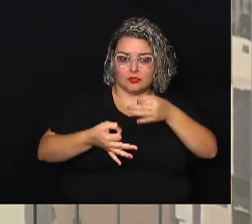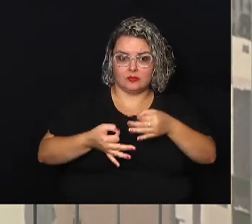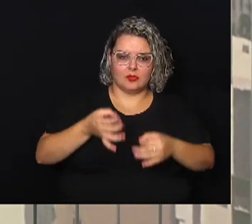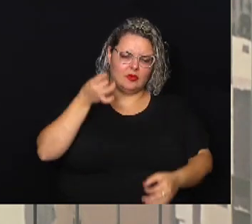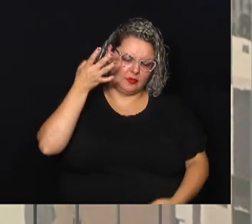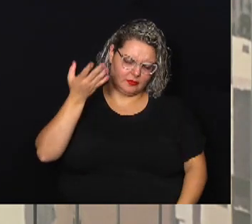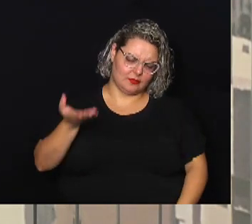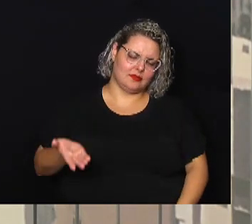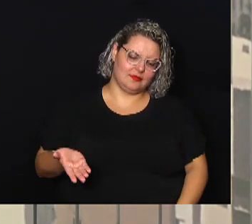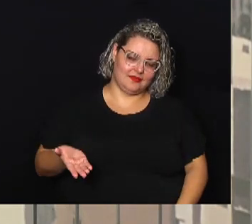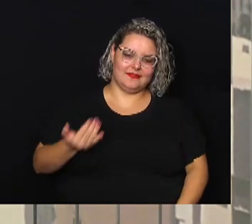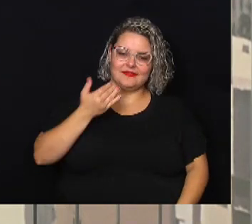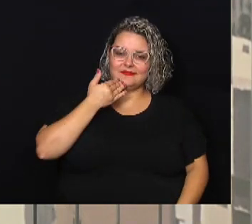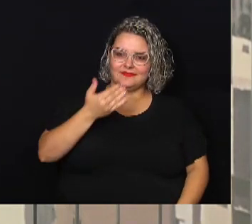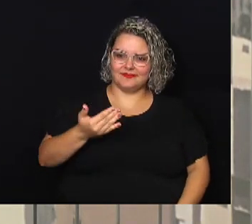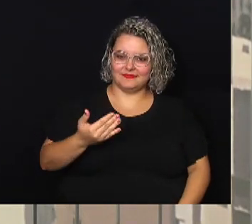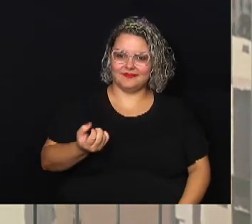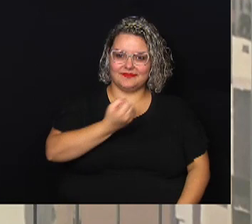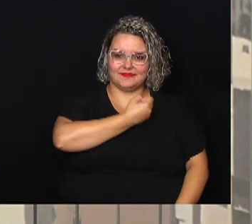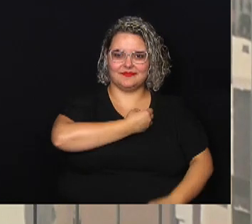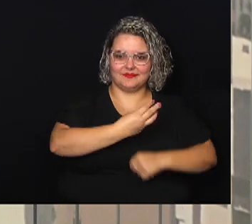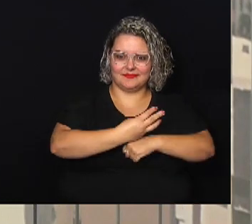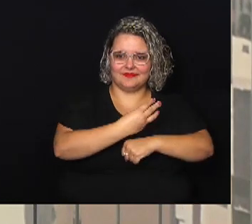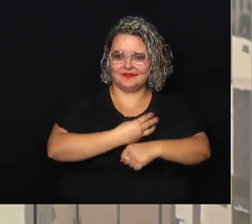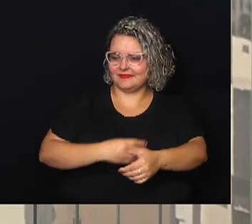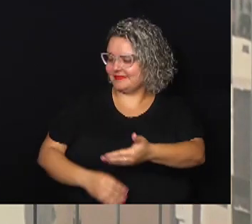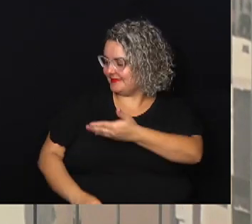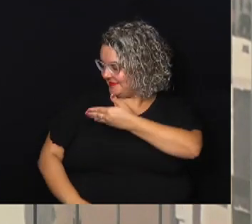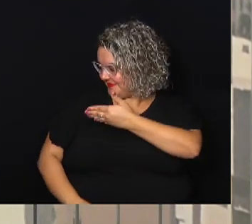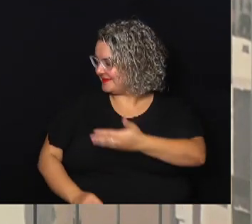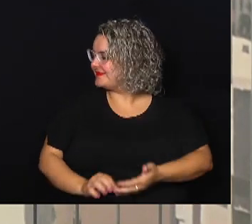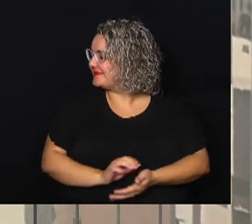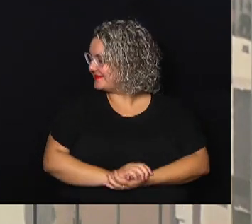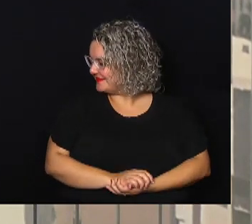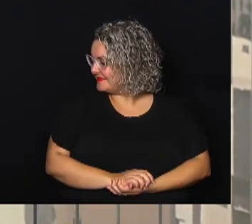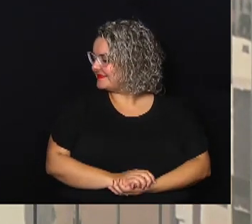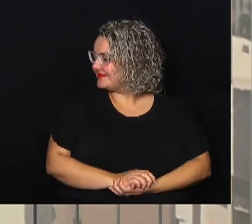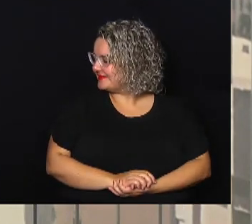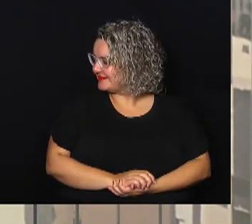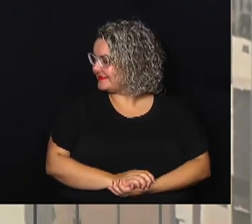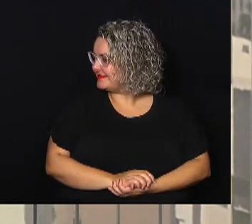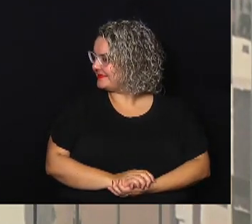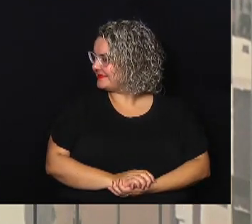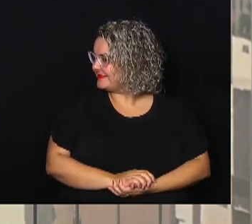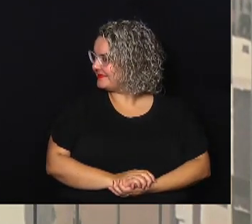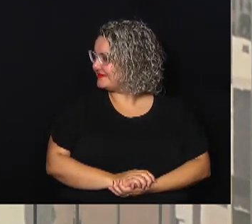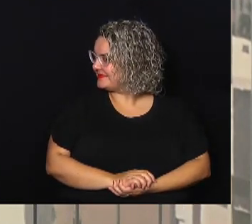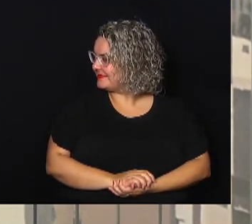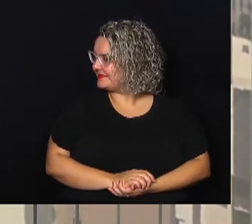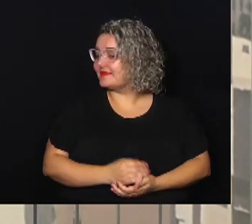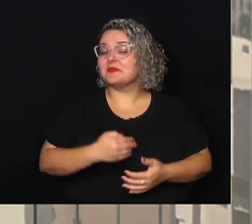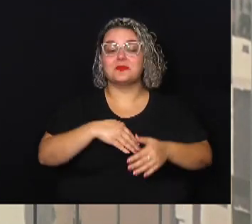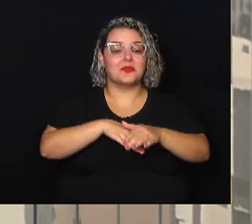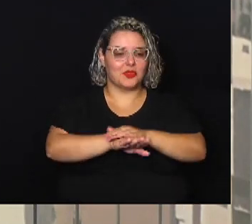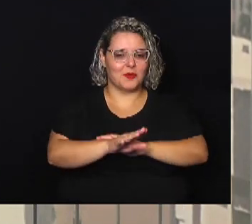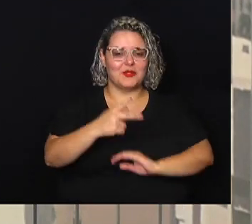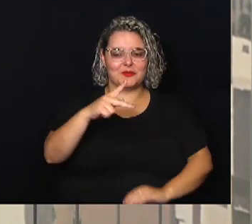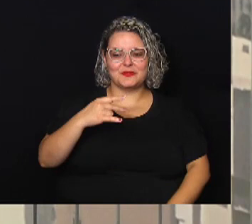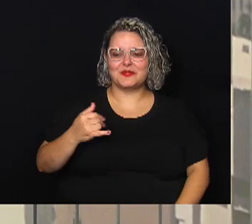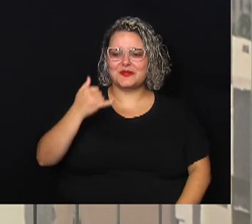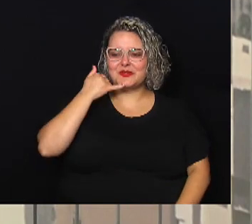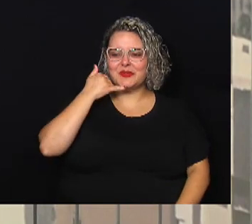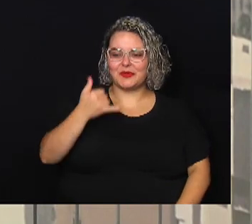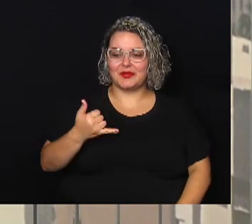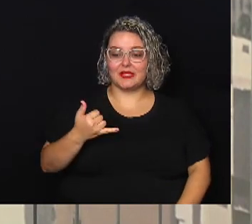fácil. Já vou pedir para colocar o nosso número do WhatsApp. Olha só, é esse aí que está aparecendo agora no seu vídeo. Deixa ele anotado aí no seu celular.